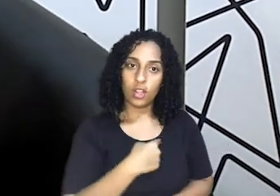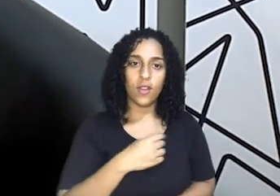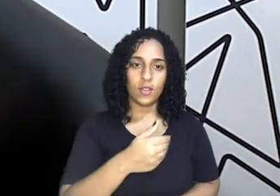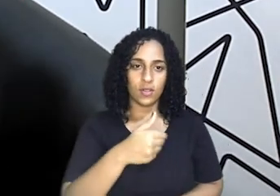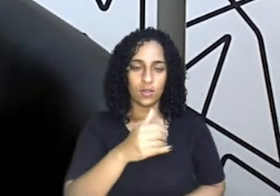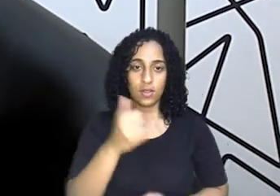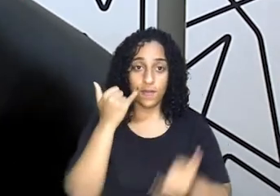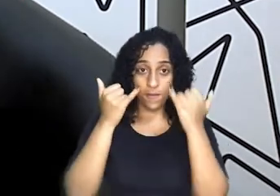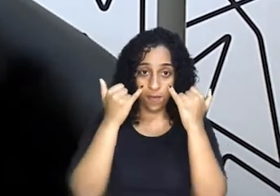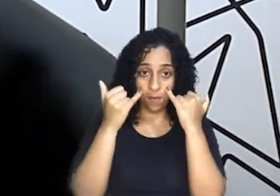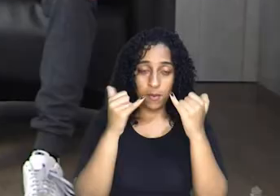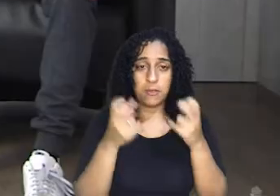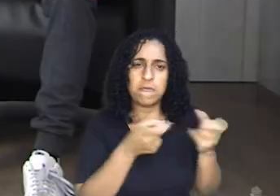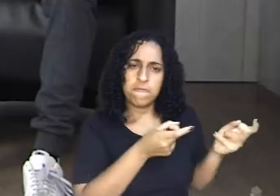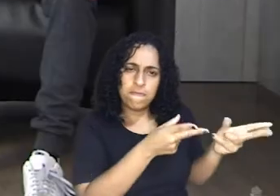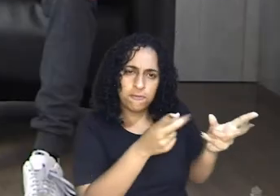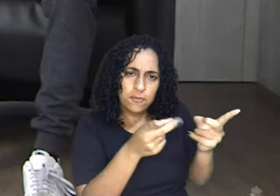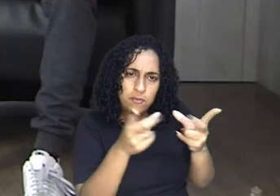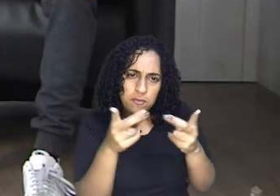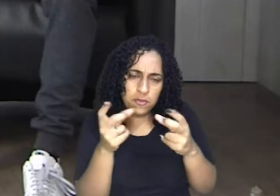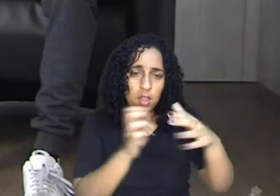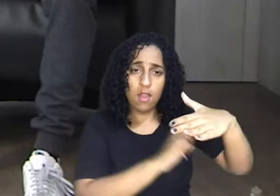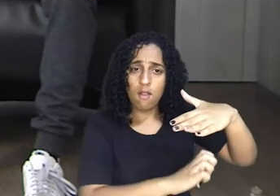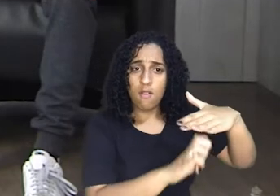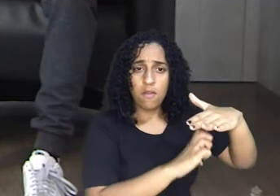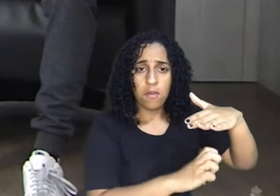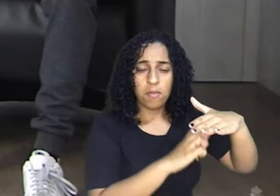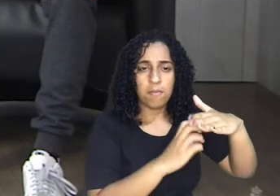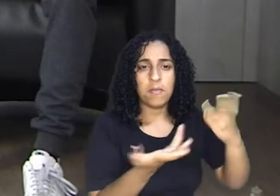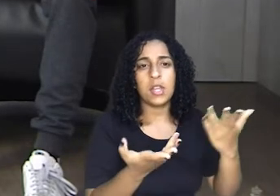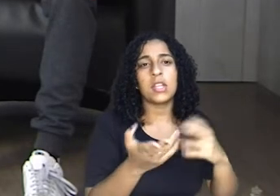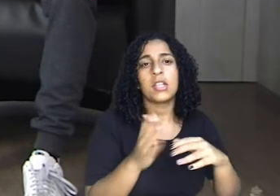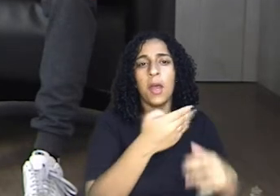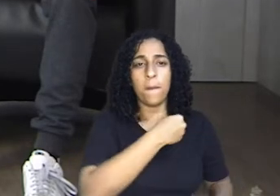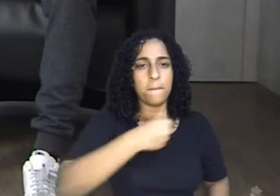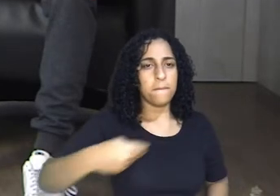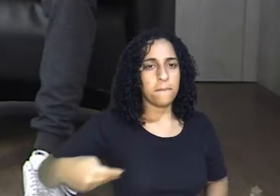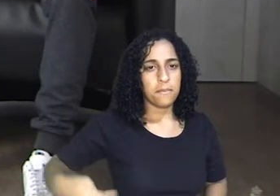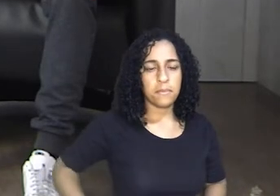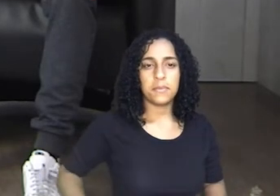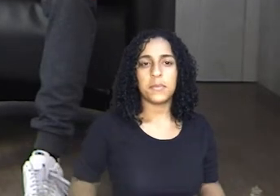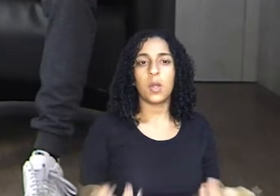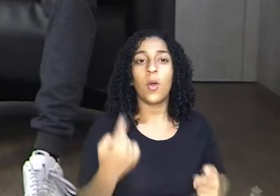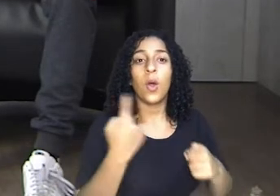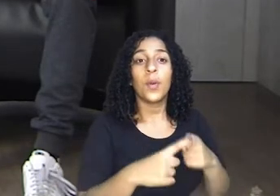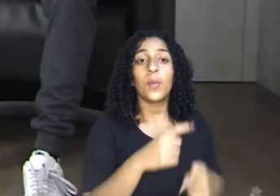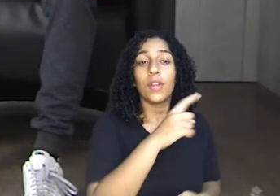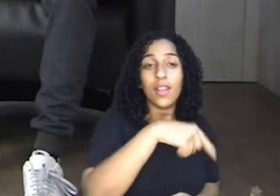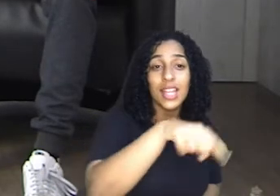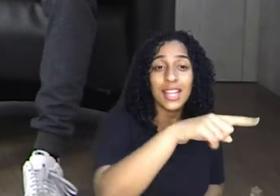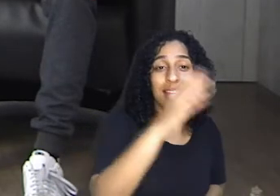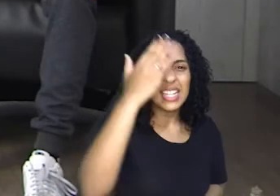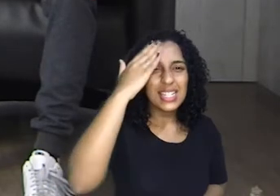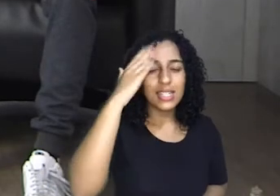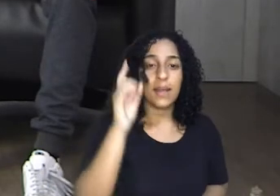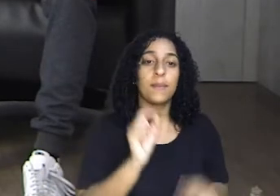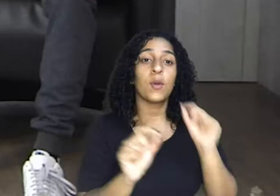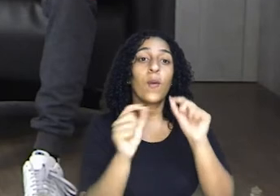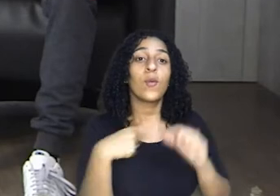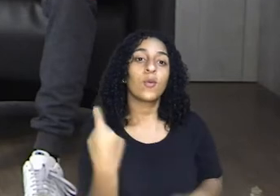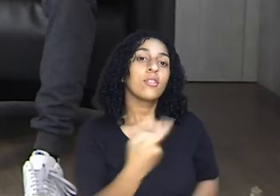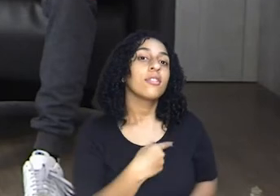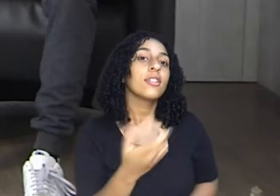para empresas de marketing de Publicidade Porque eles sabem direitinho o que que ele